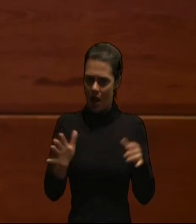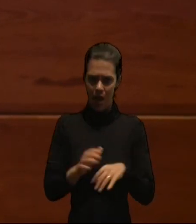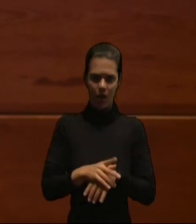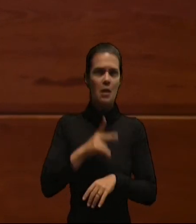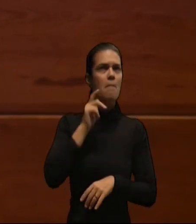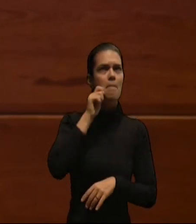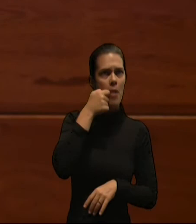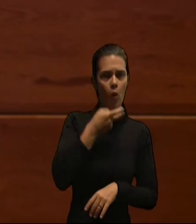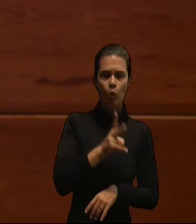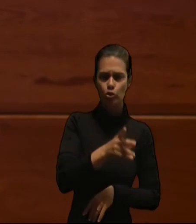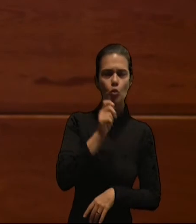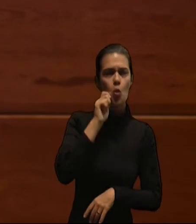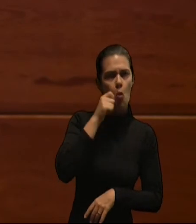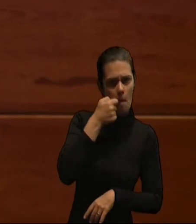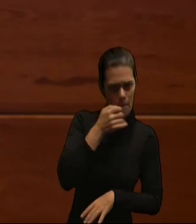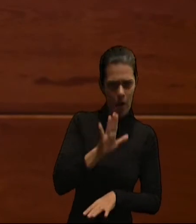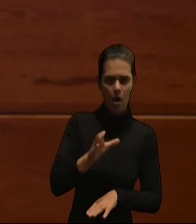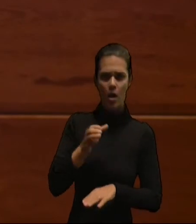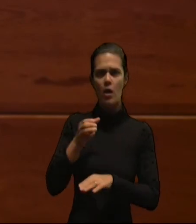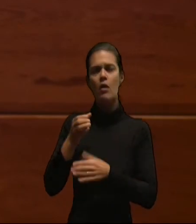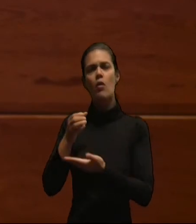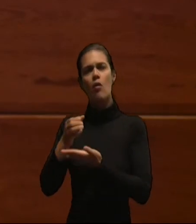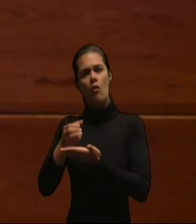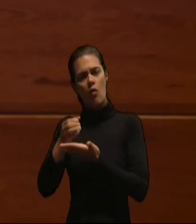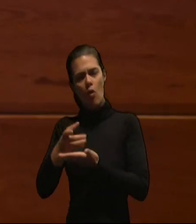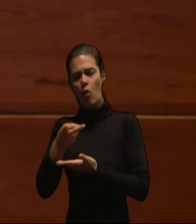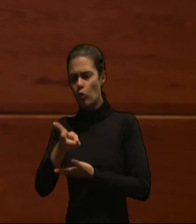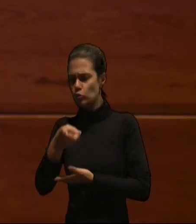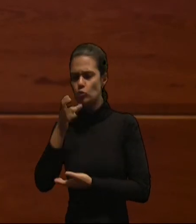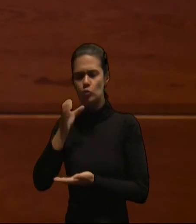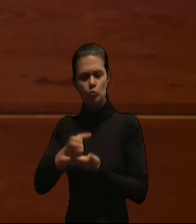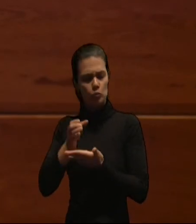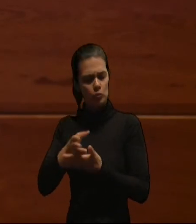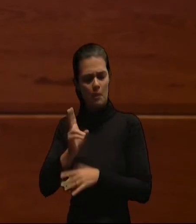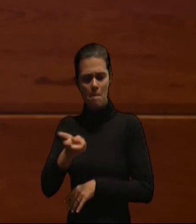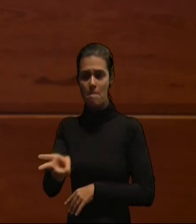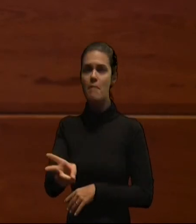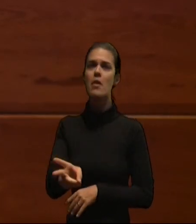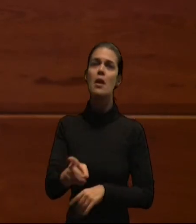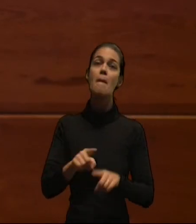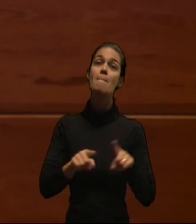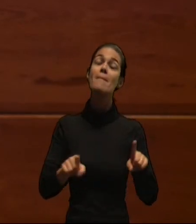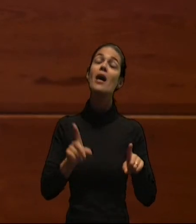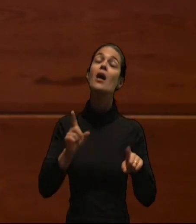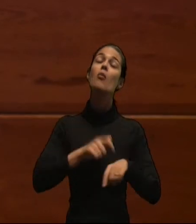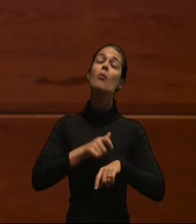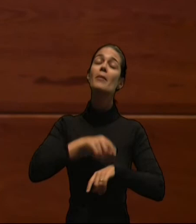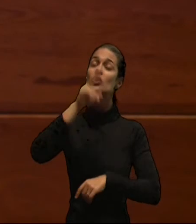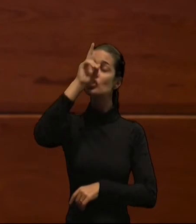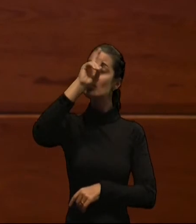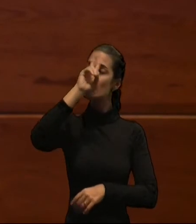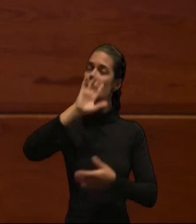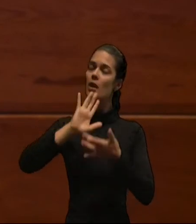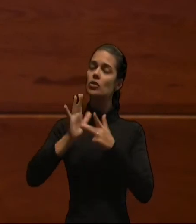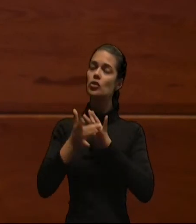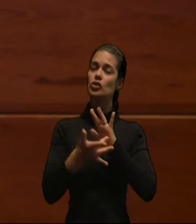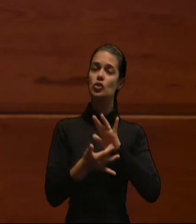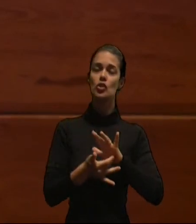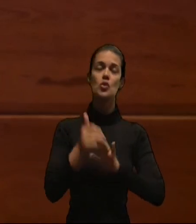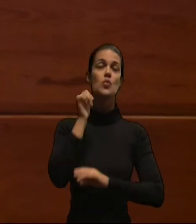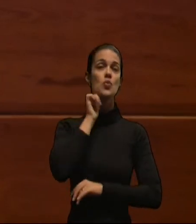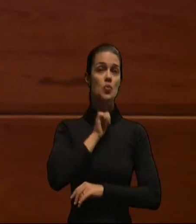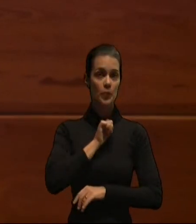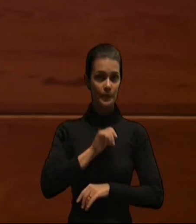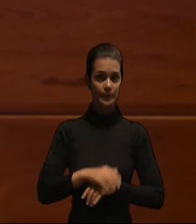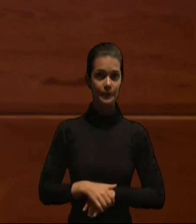e nós recebemos do Senhor a oportunidade de nos lembrar, como igreja, do sacrifício de Cristo. Quero também lembrá-lo que a